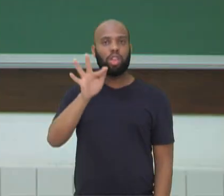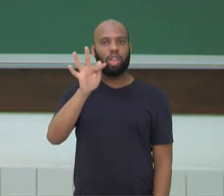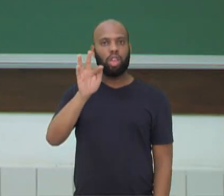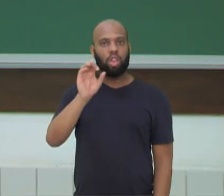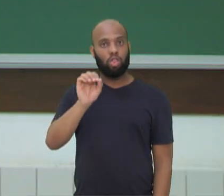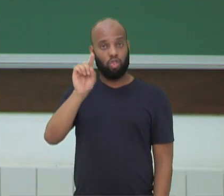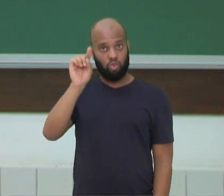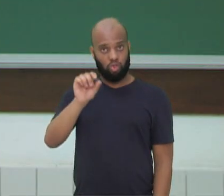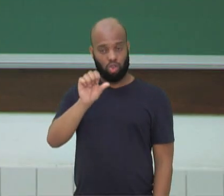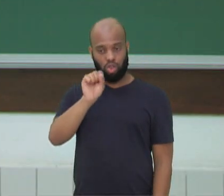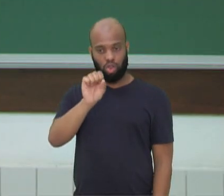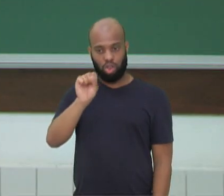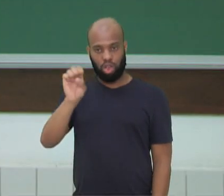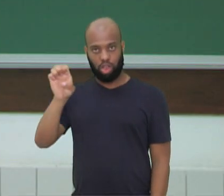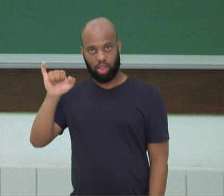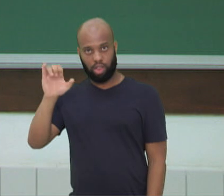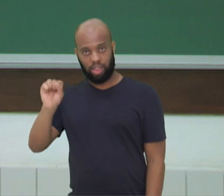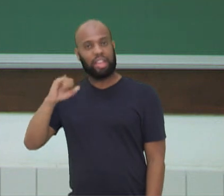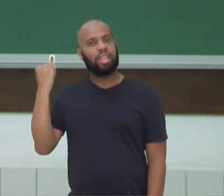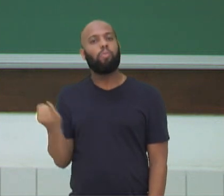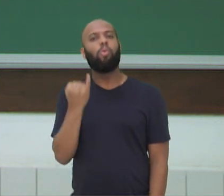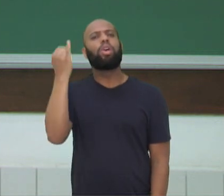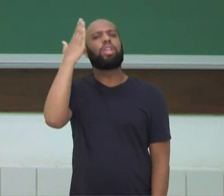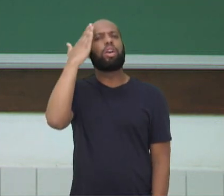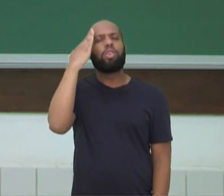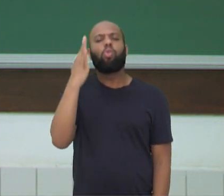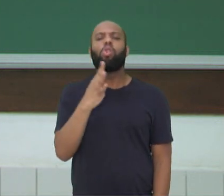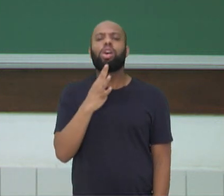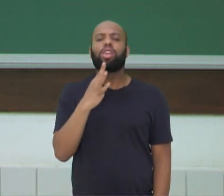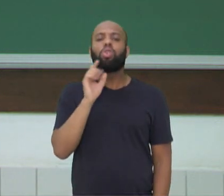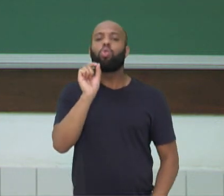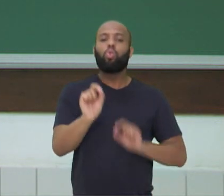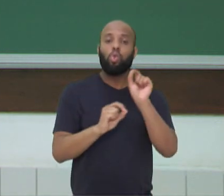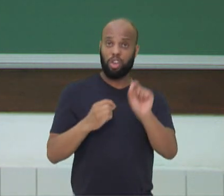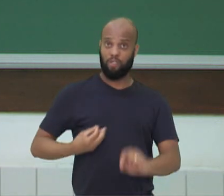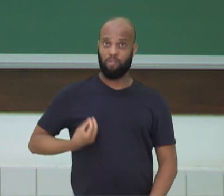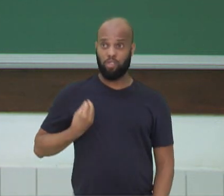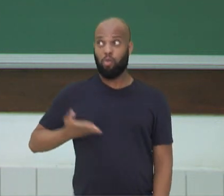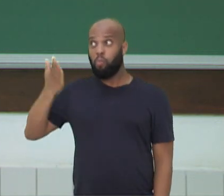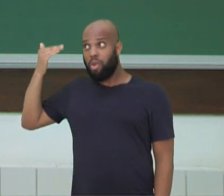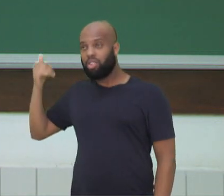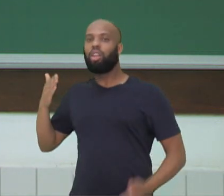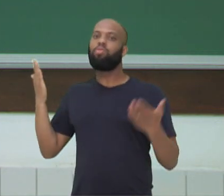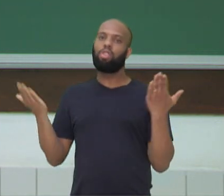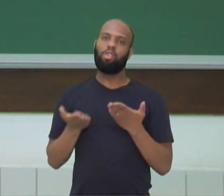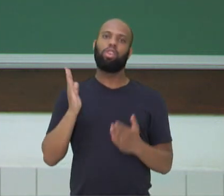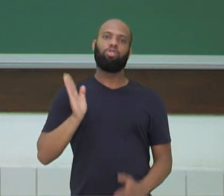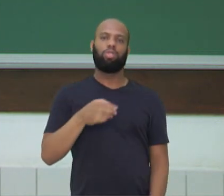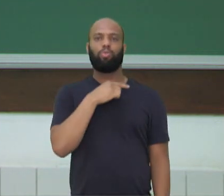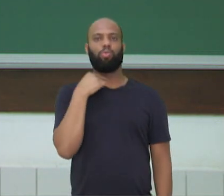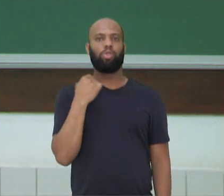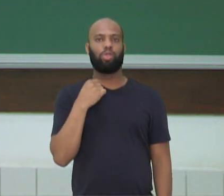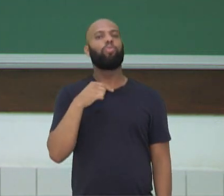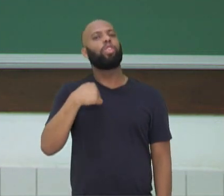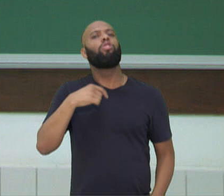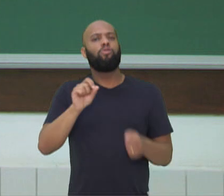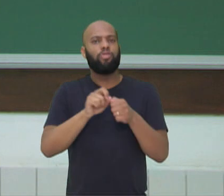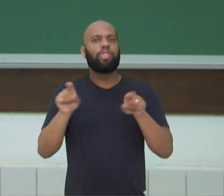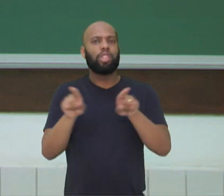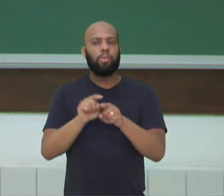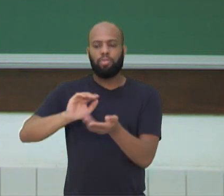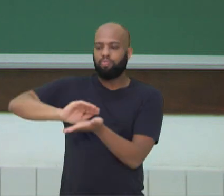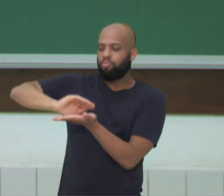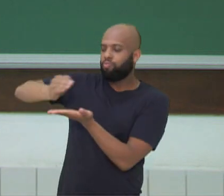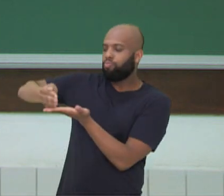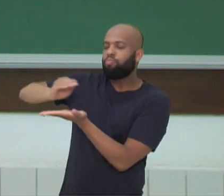seres que já viveram e não existem mais. Vou mostrar para vocês o da concha. Eu não fiz a concha grande, eu fiz conchinhas